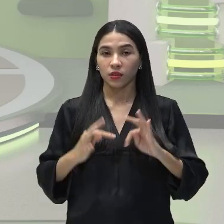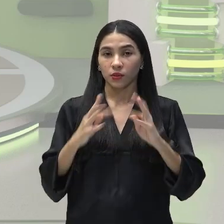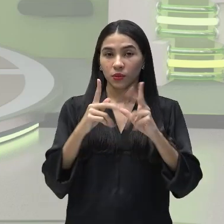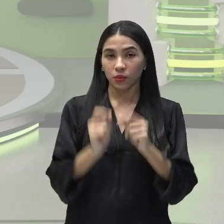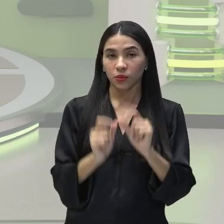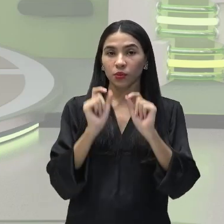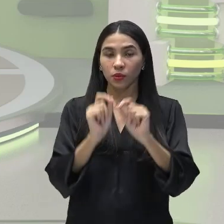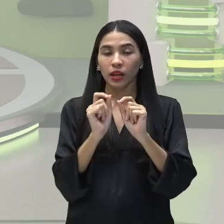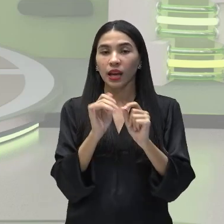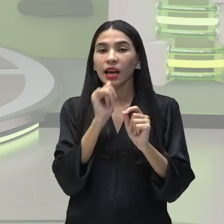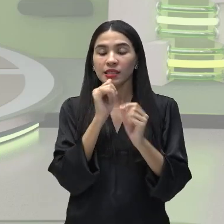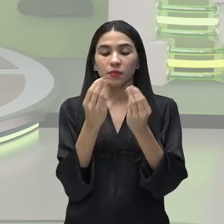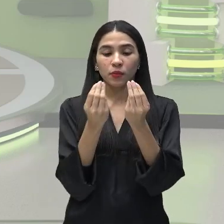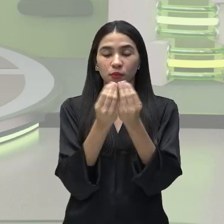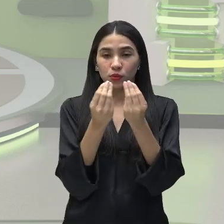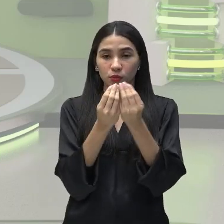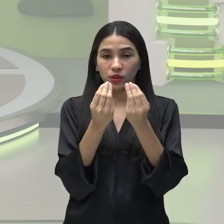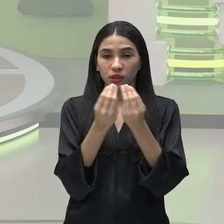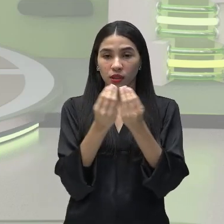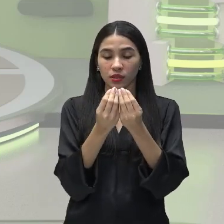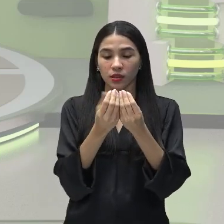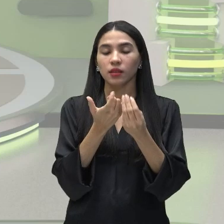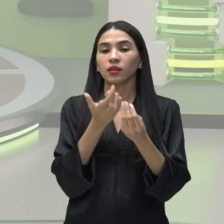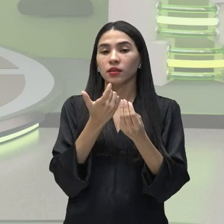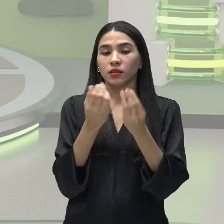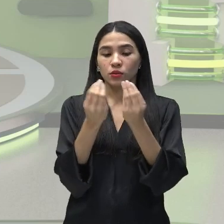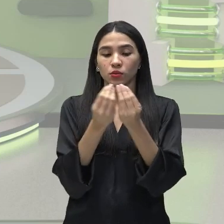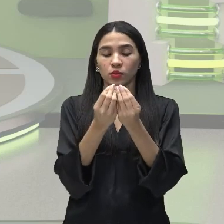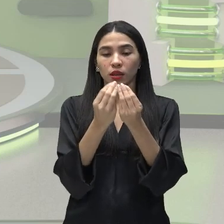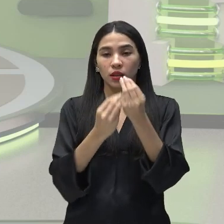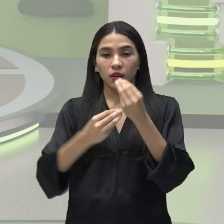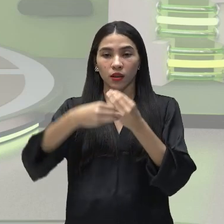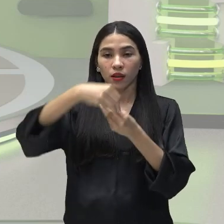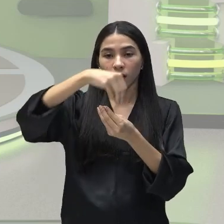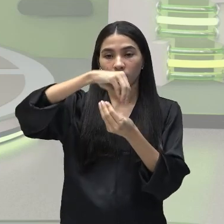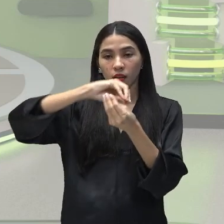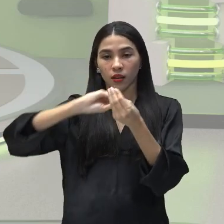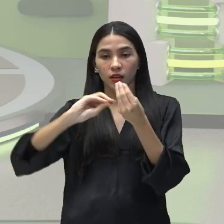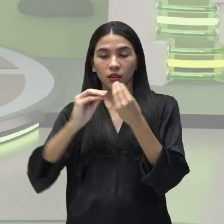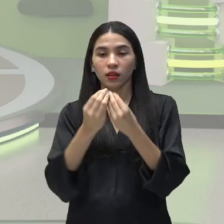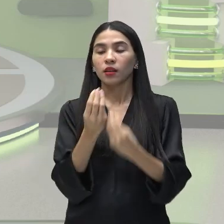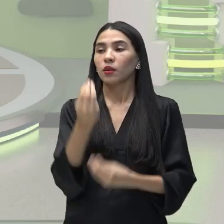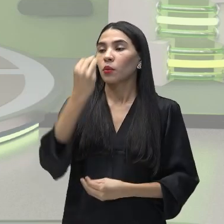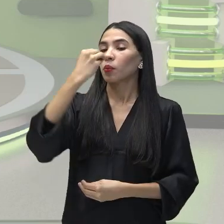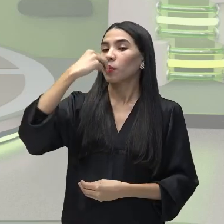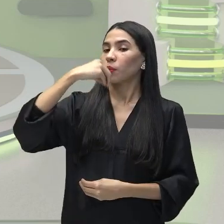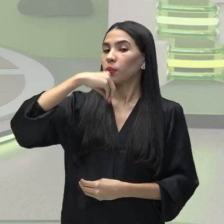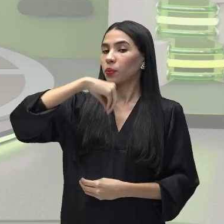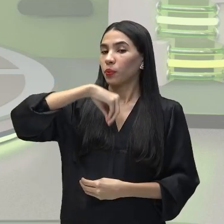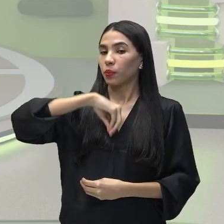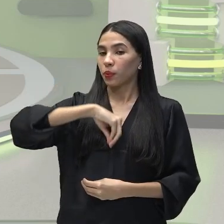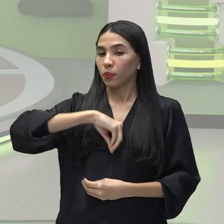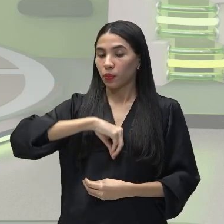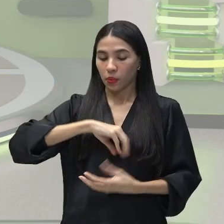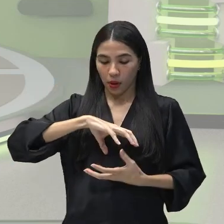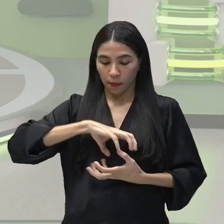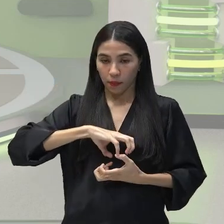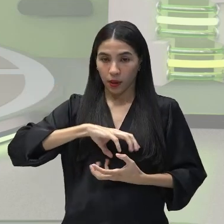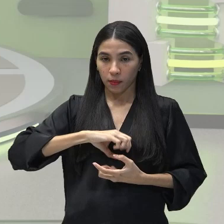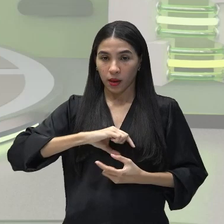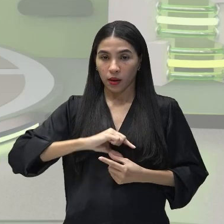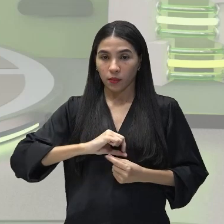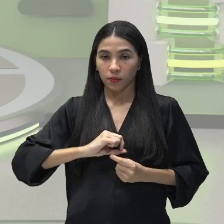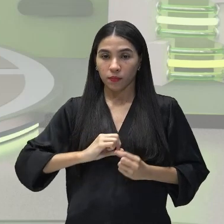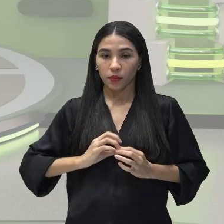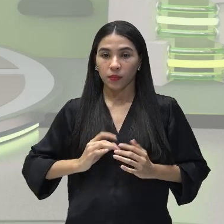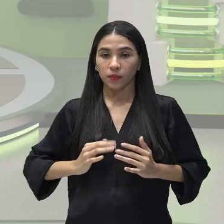esse componente que envolve a composição desse alimento vai ser degradado em componentes menores, que são as moléculas